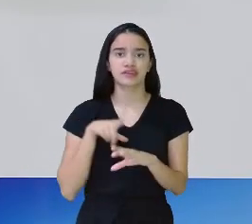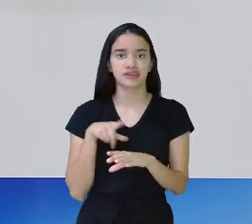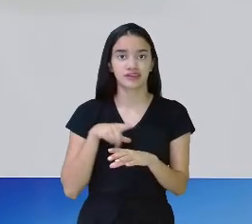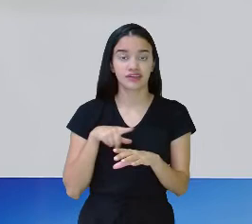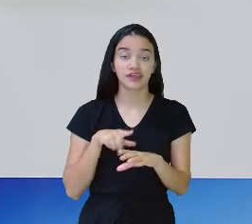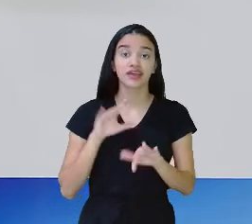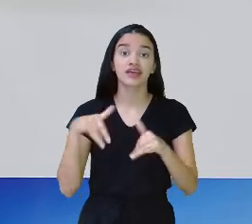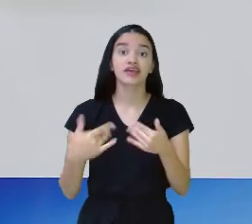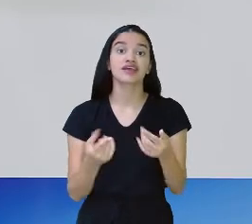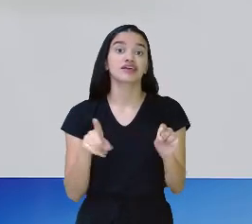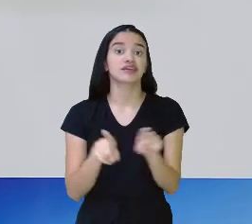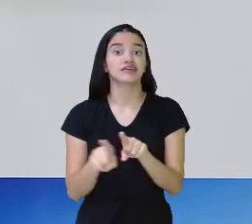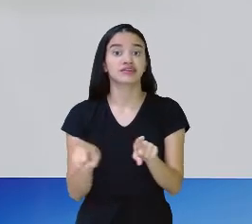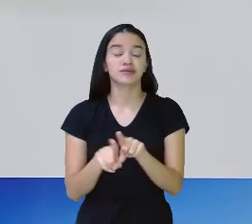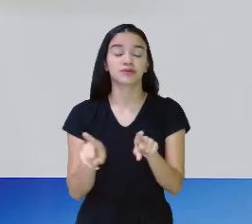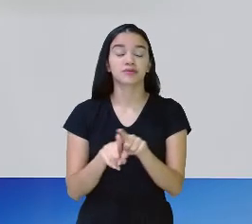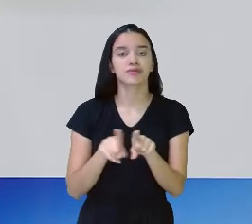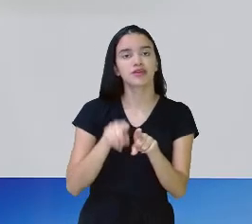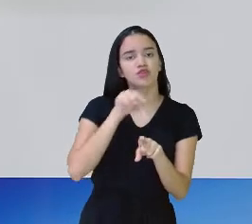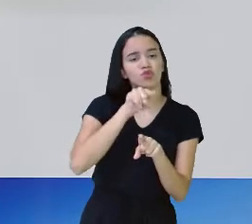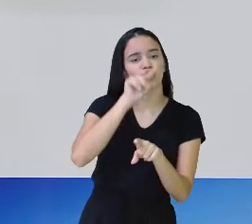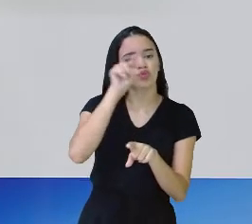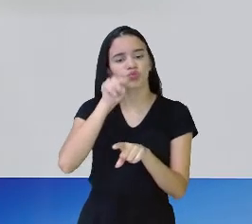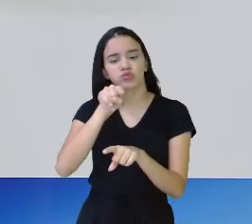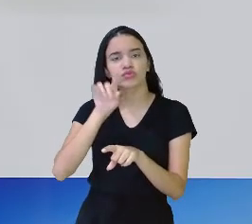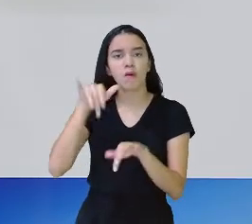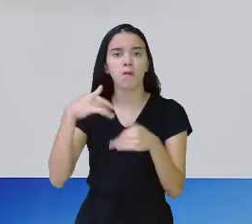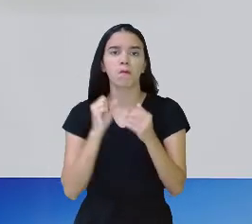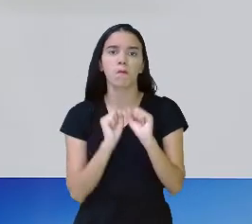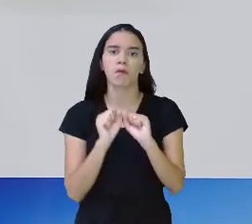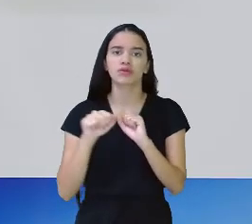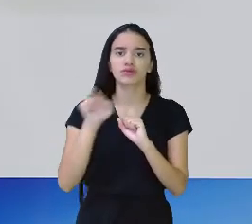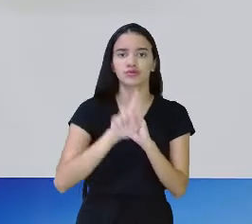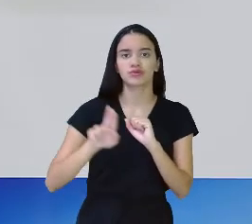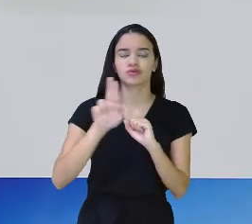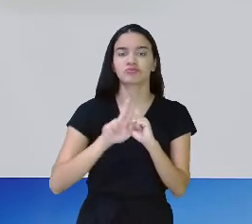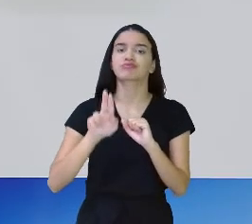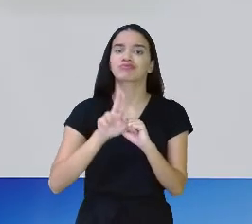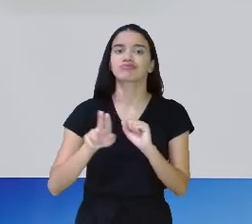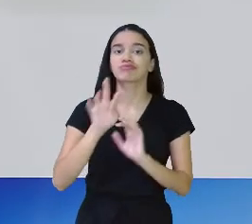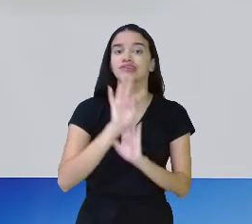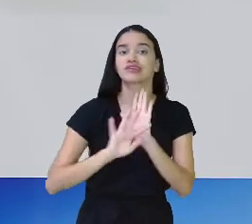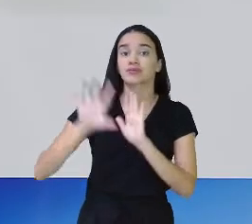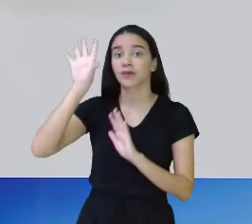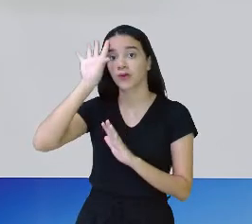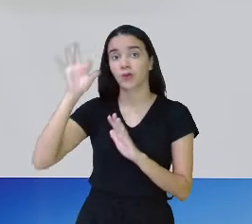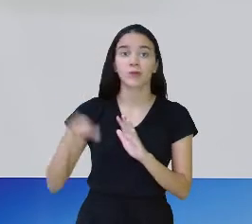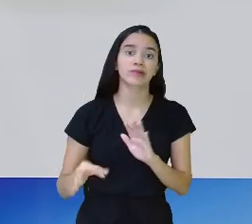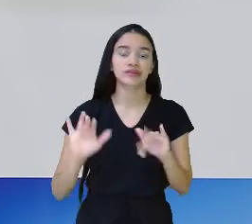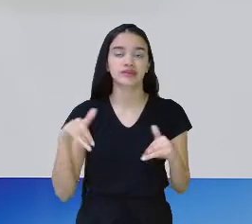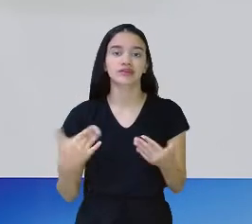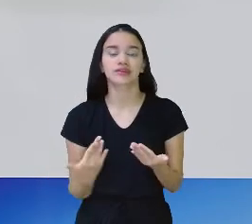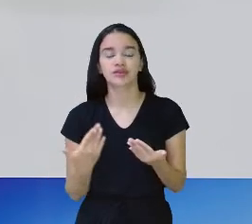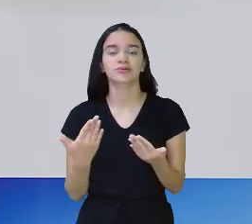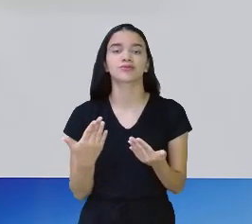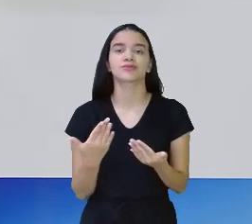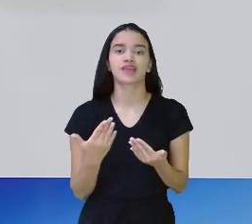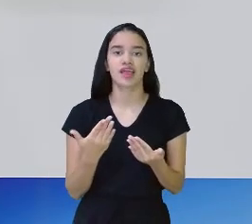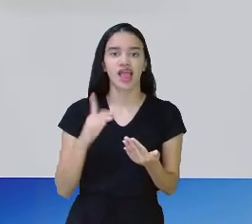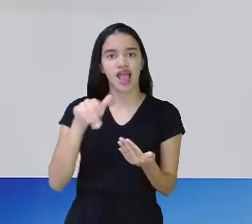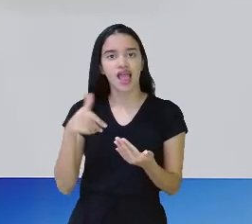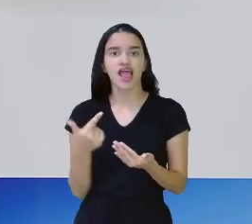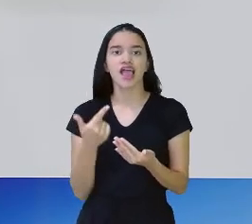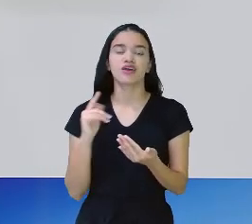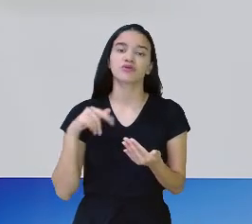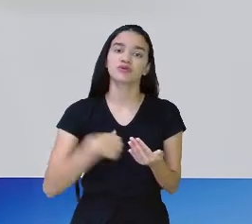e quais os sinais de pontuações que a gente pode utilizar para que ele fique mais compreensível. Então, esse é o